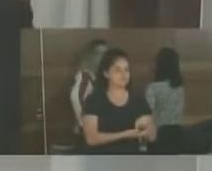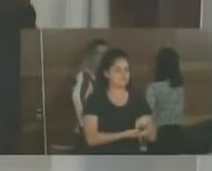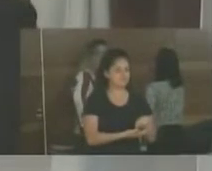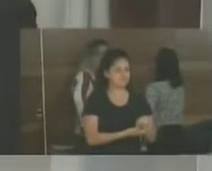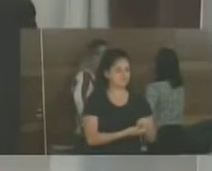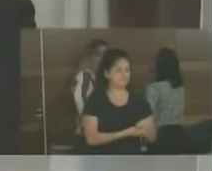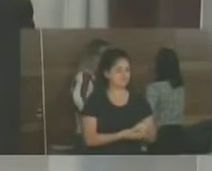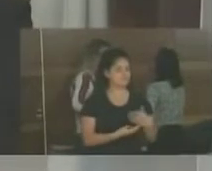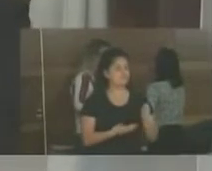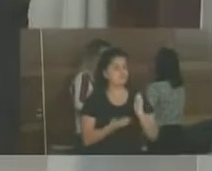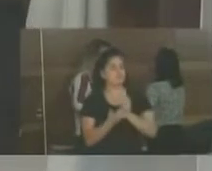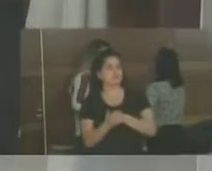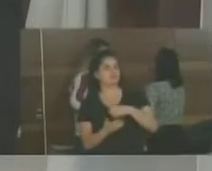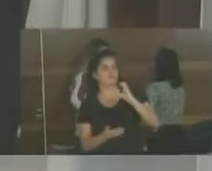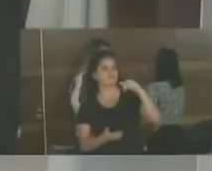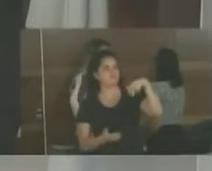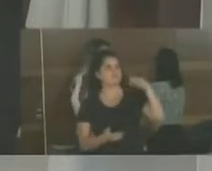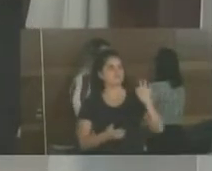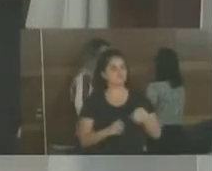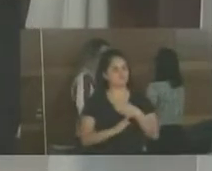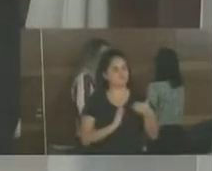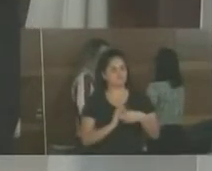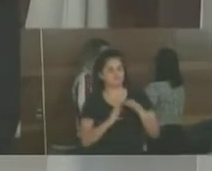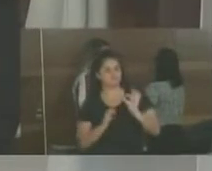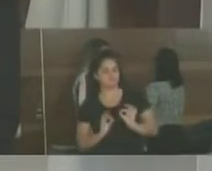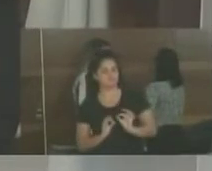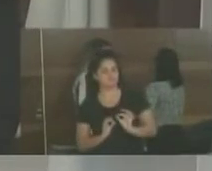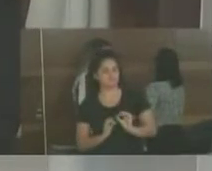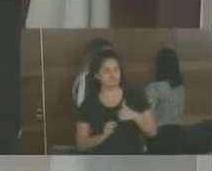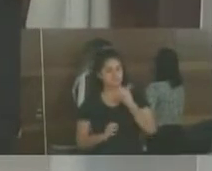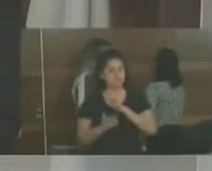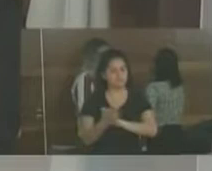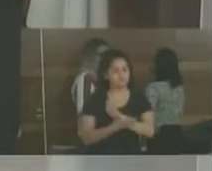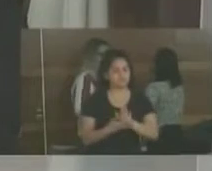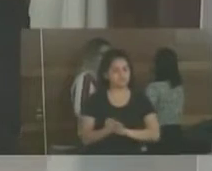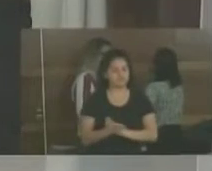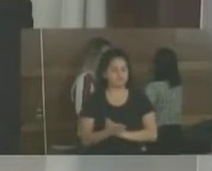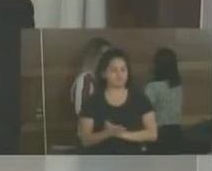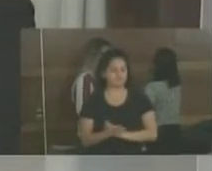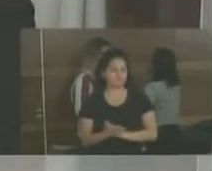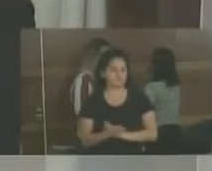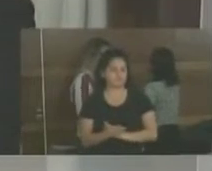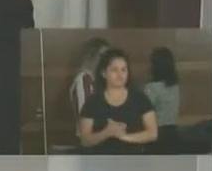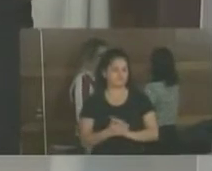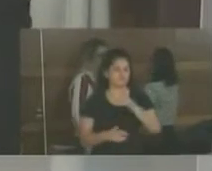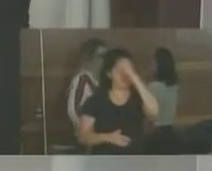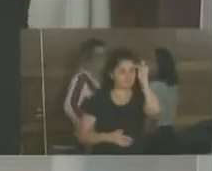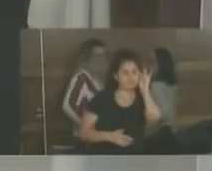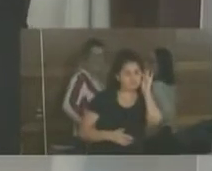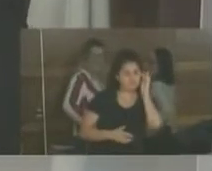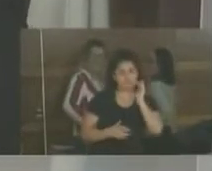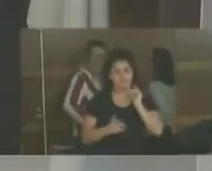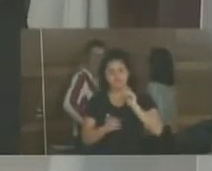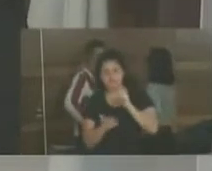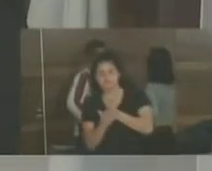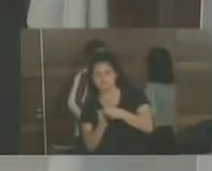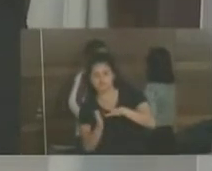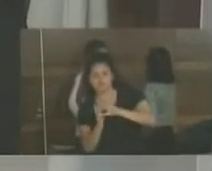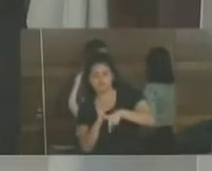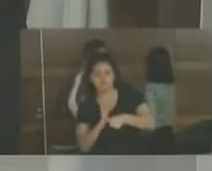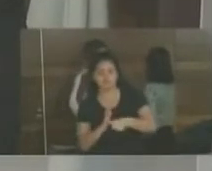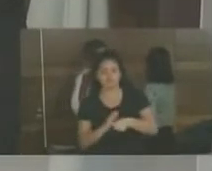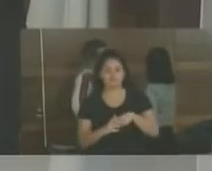paga suas contas em dia não é beneficiado praticamente em nada. Aí aquele que está atrasado, ele sempre